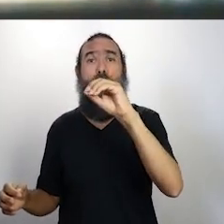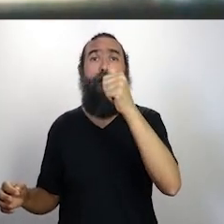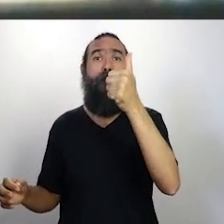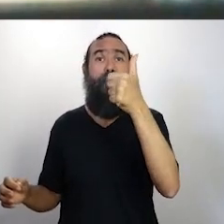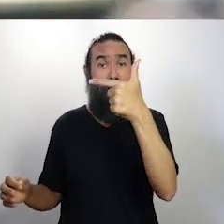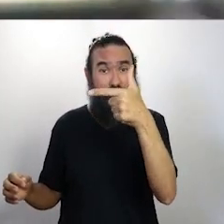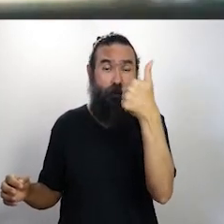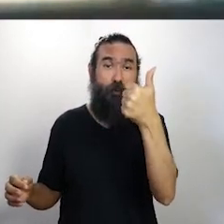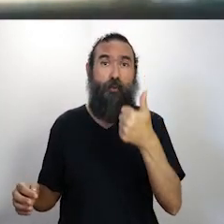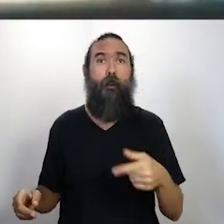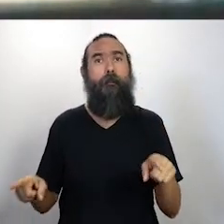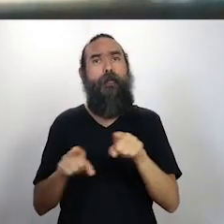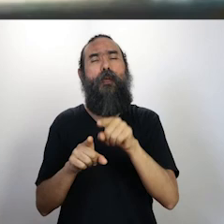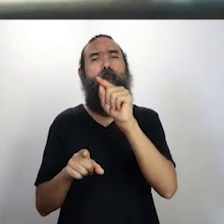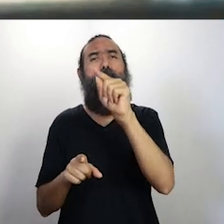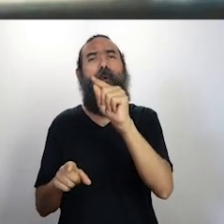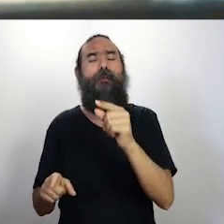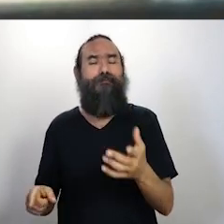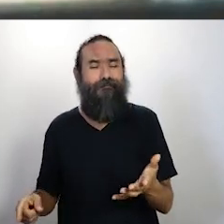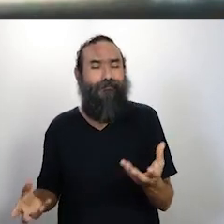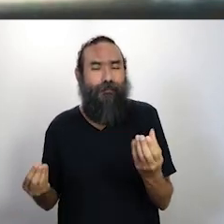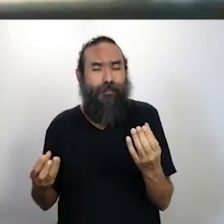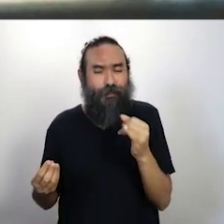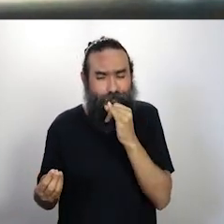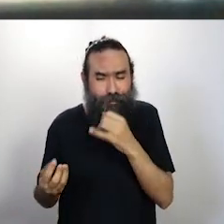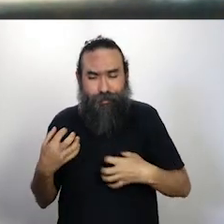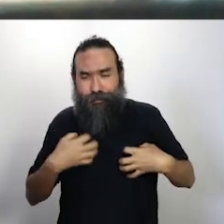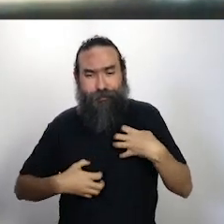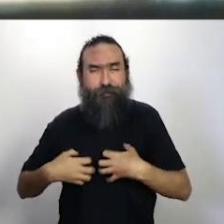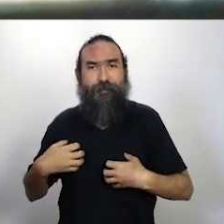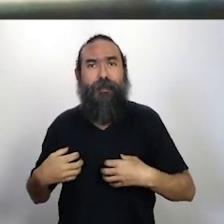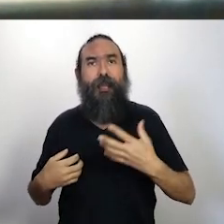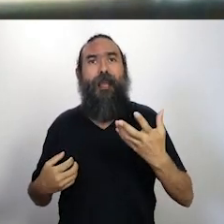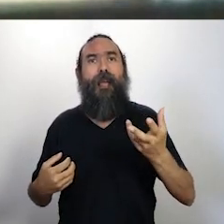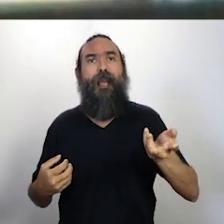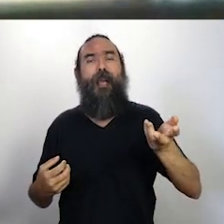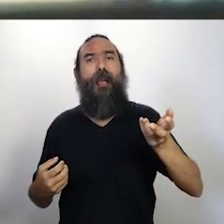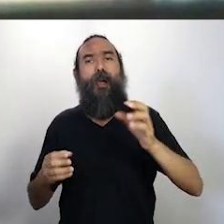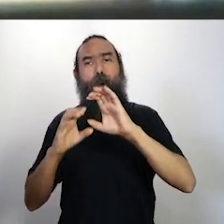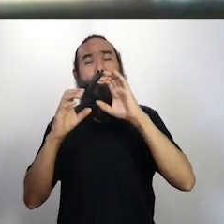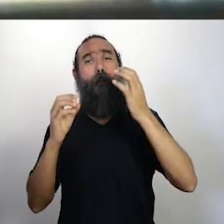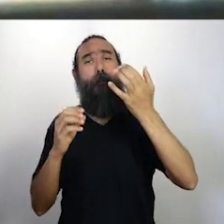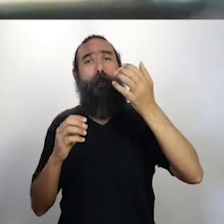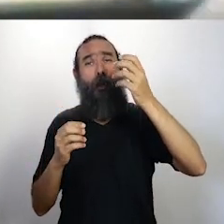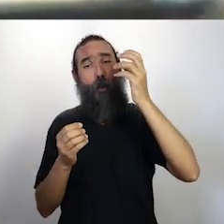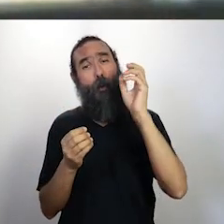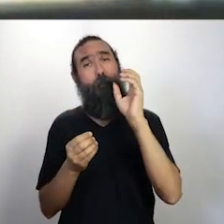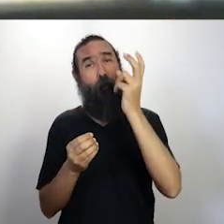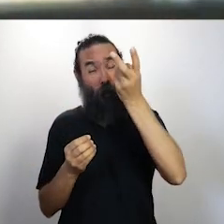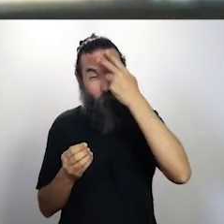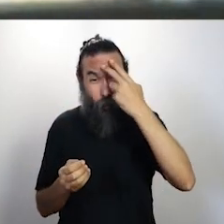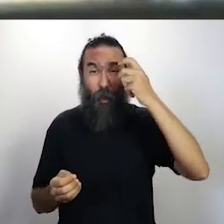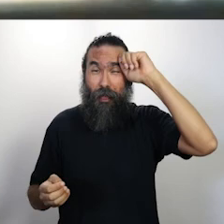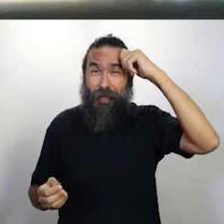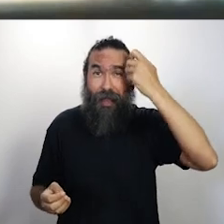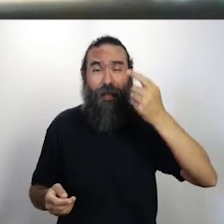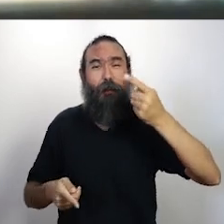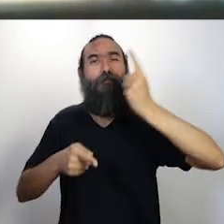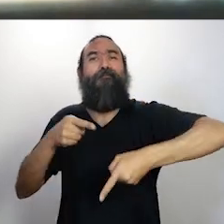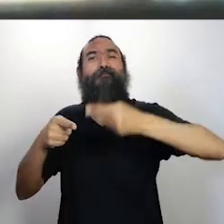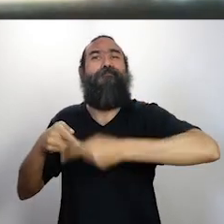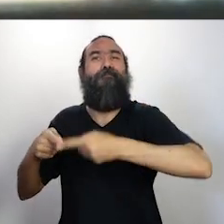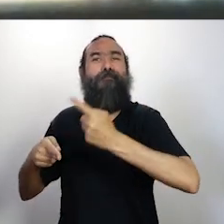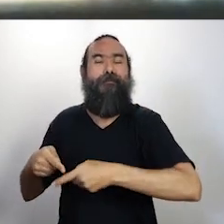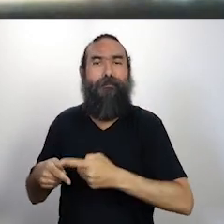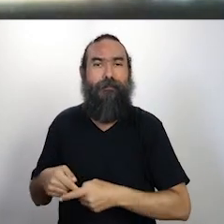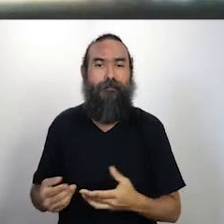públicas da cultura negra dos povos indígenas não possa ser realizado por essas instituições tenho falado muito com a equipe da FUNARTE